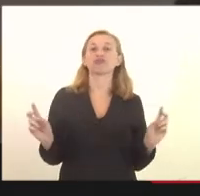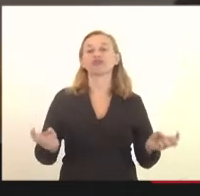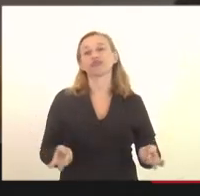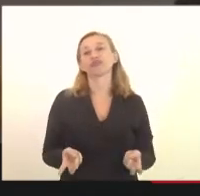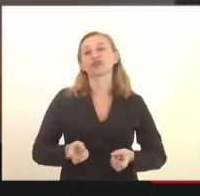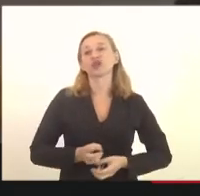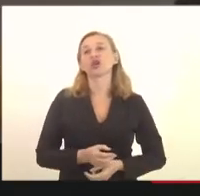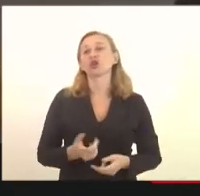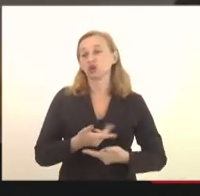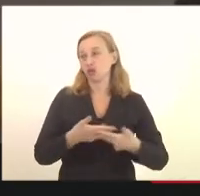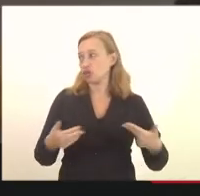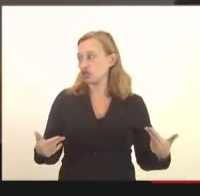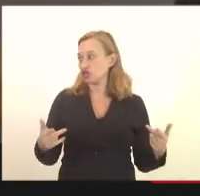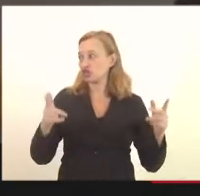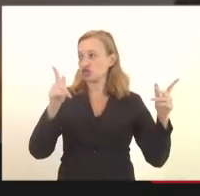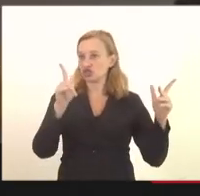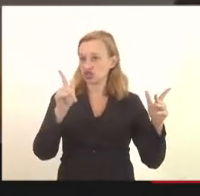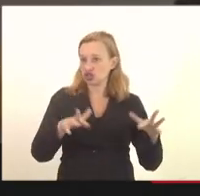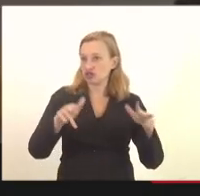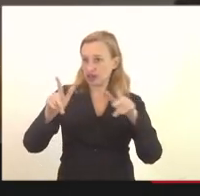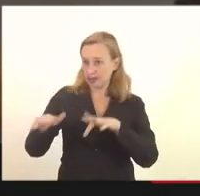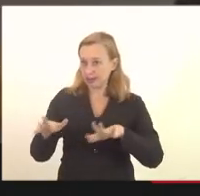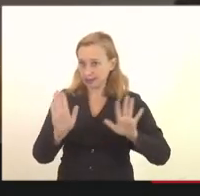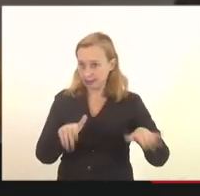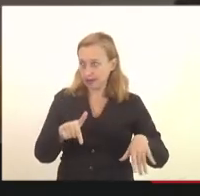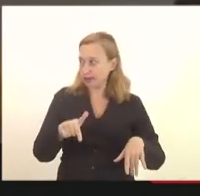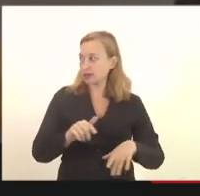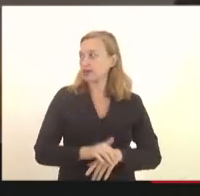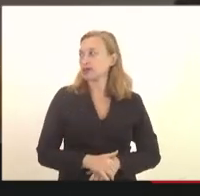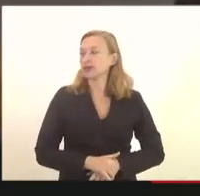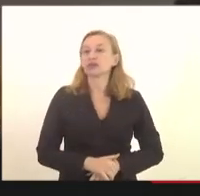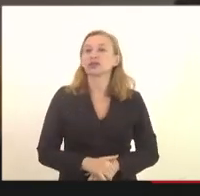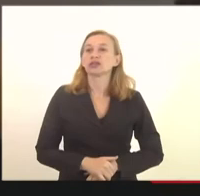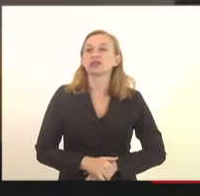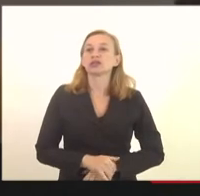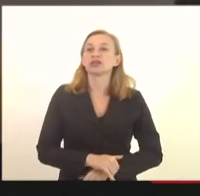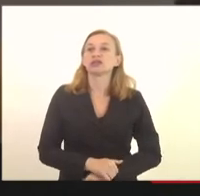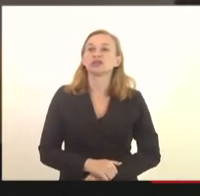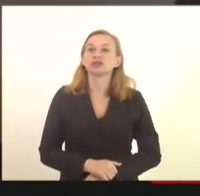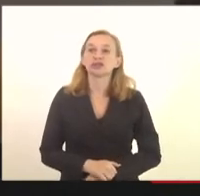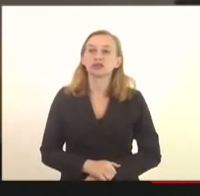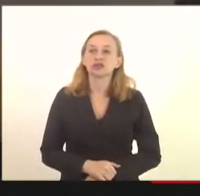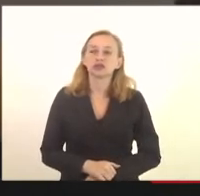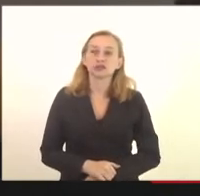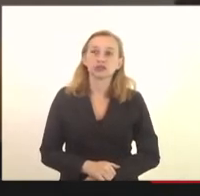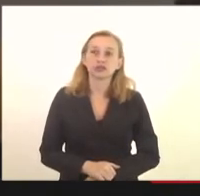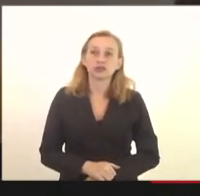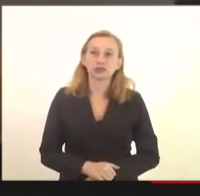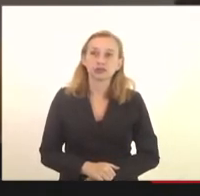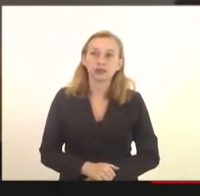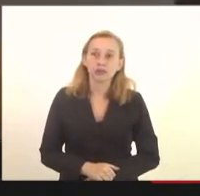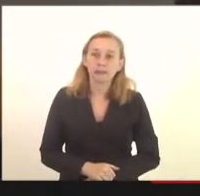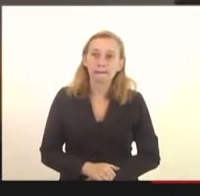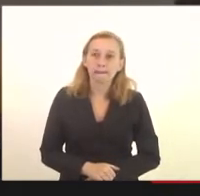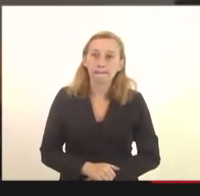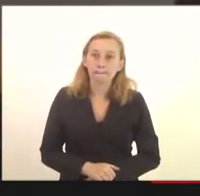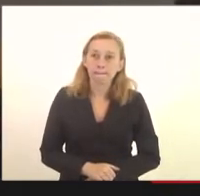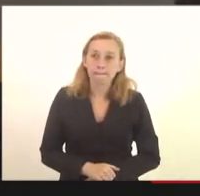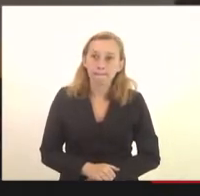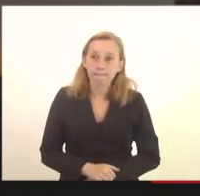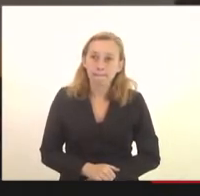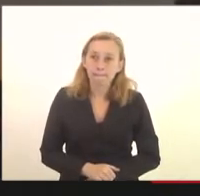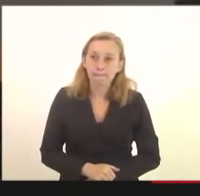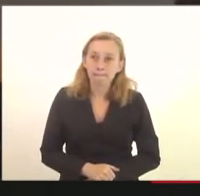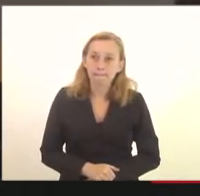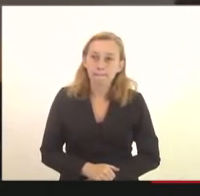são coisas um pouco diferentes. E aí eu deixo para a Repsol, porque, obviamente, eles conhecem muito mais o projeto e eles têm uma experiência